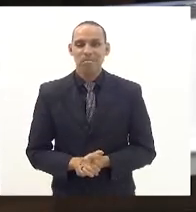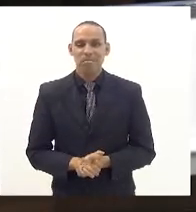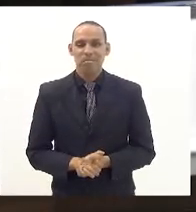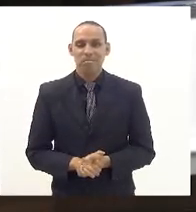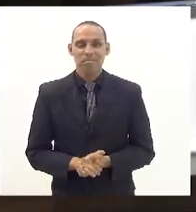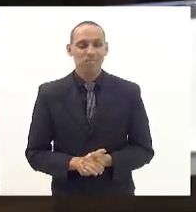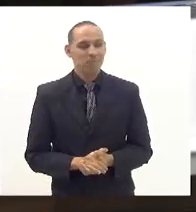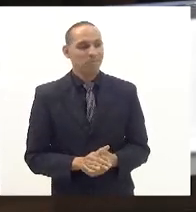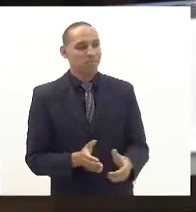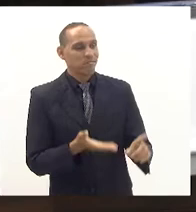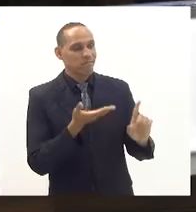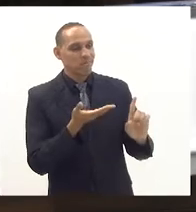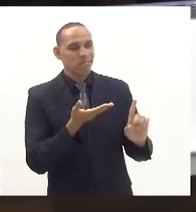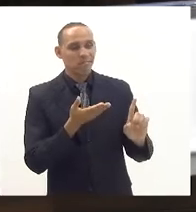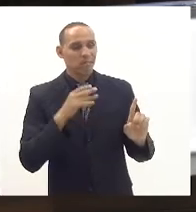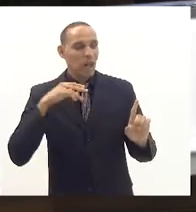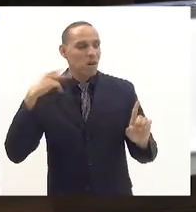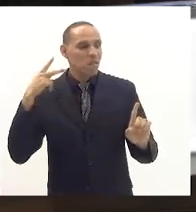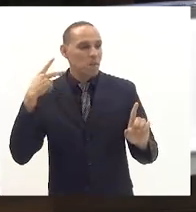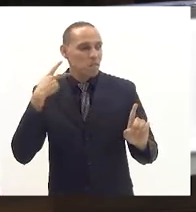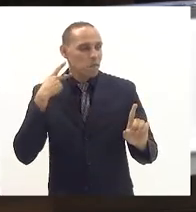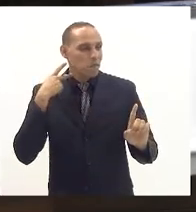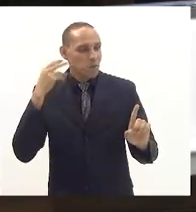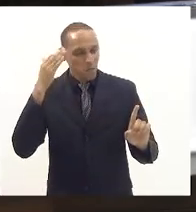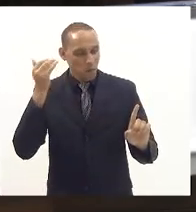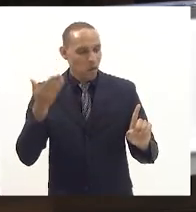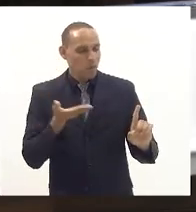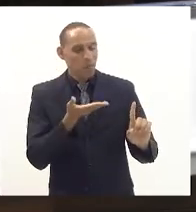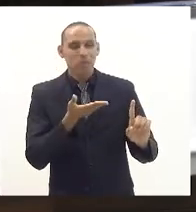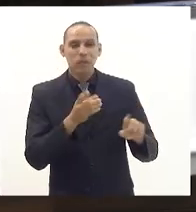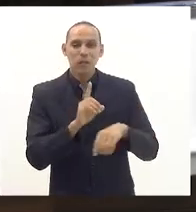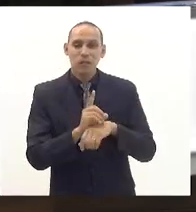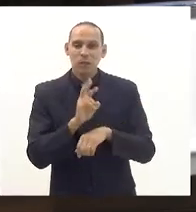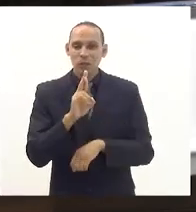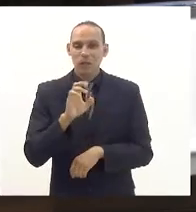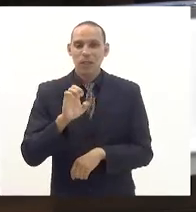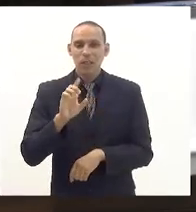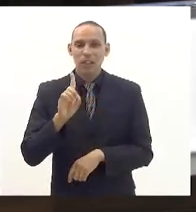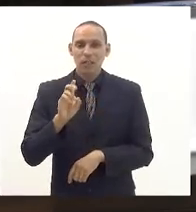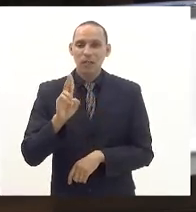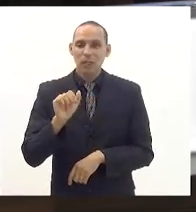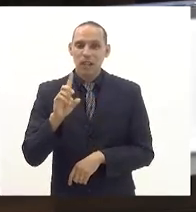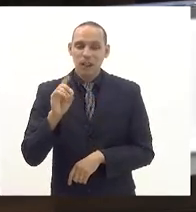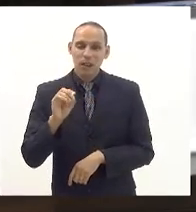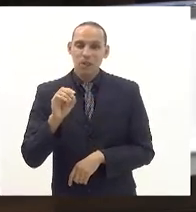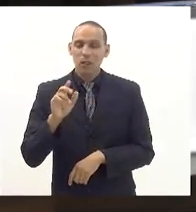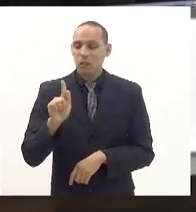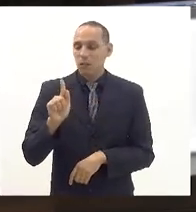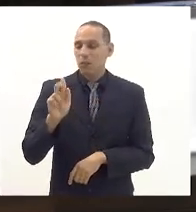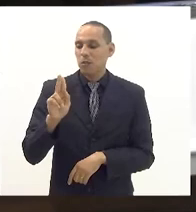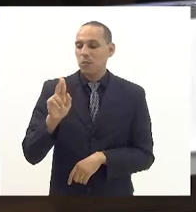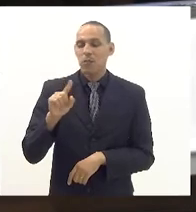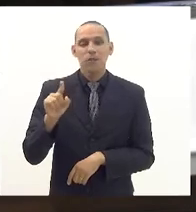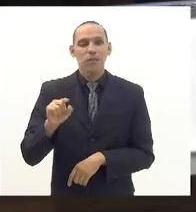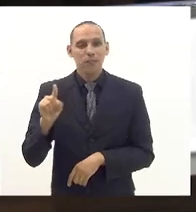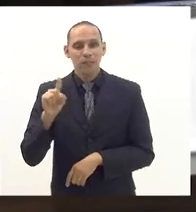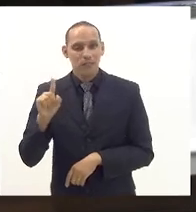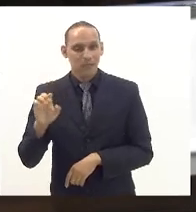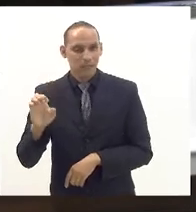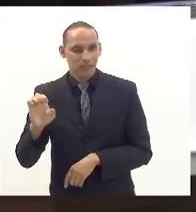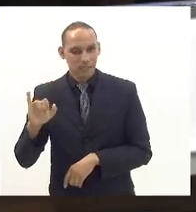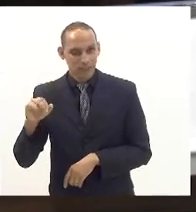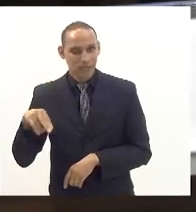e o ilustre promotor o Doutor Eduardo gussem e citando o Doutor Eduardo